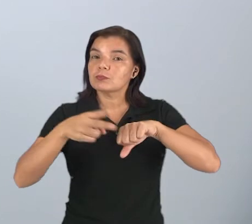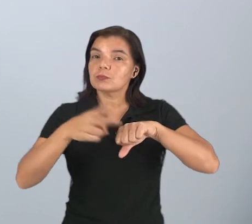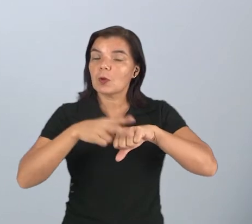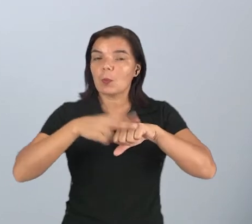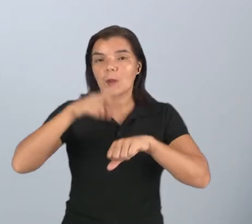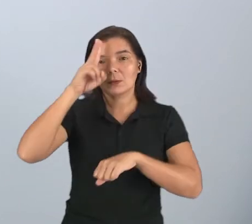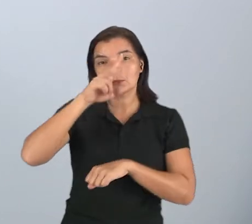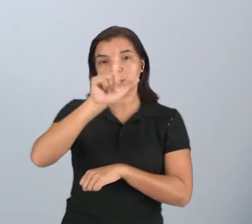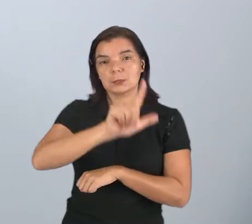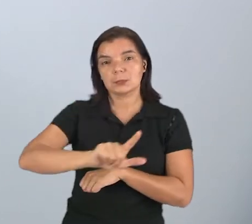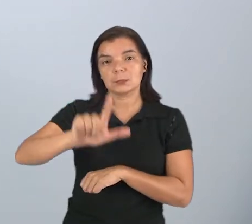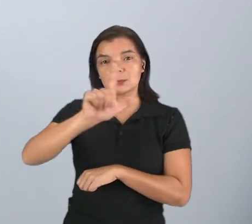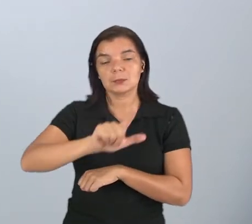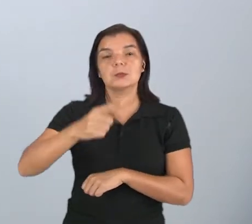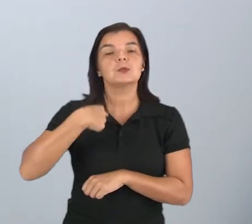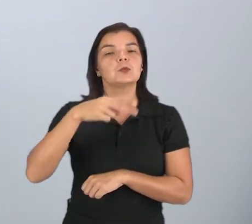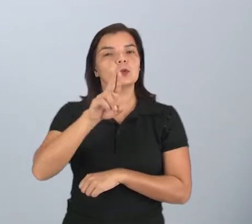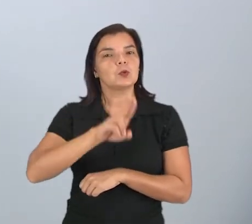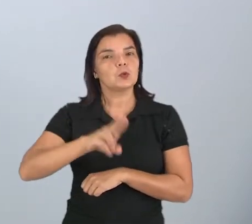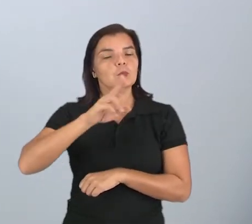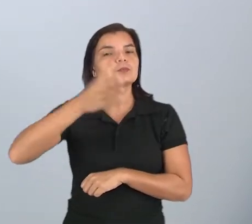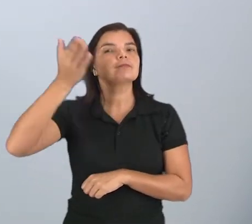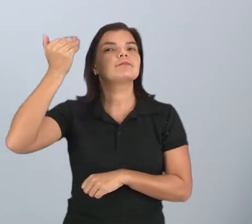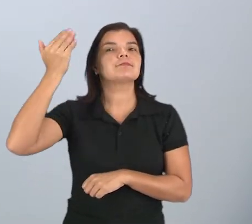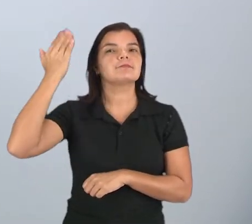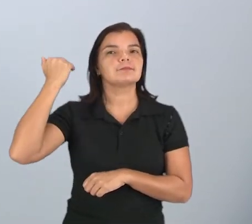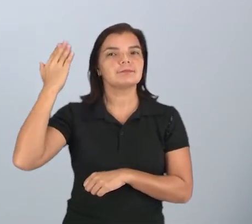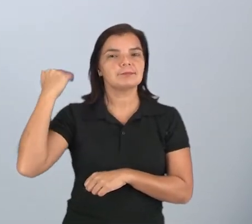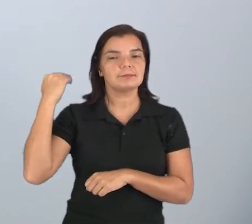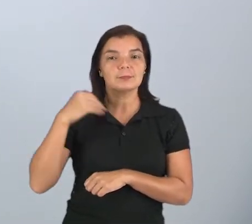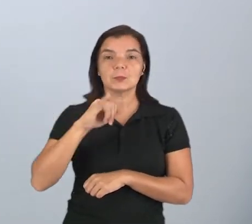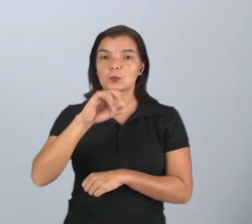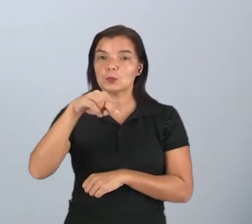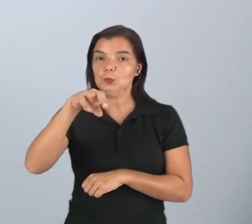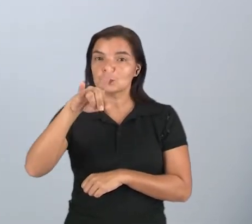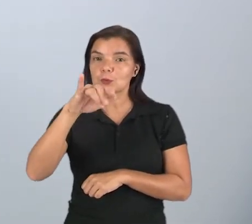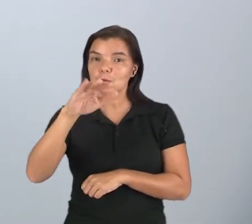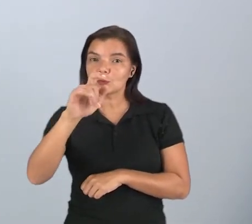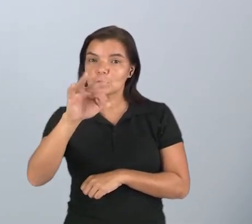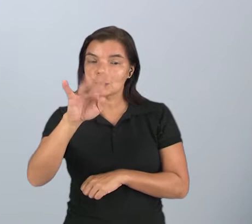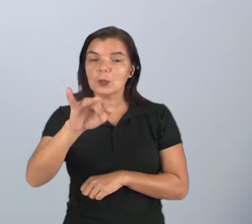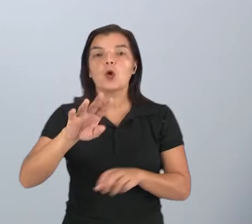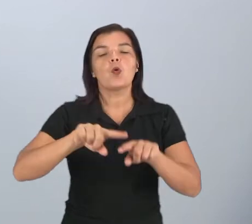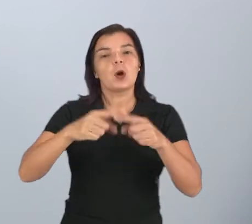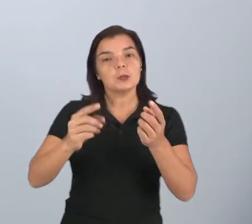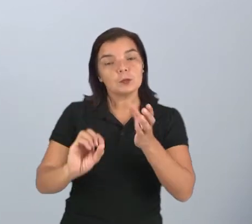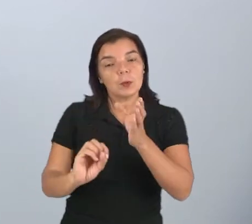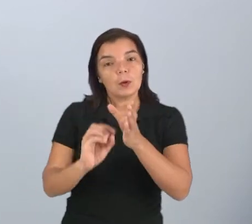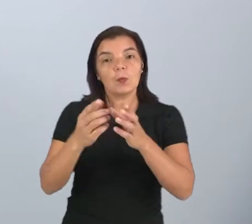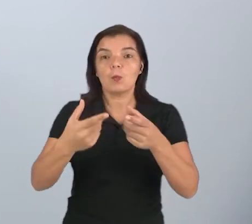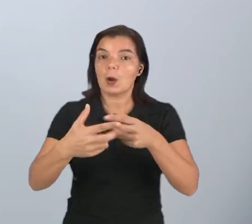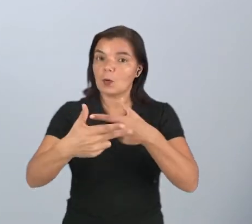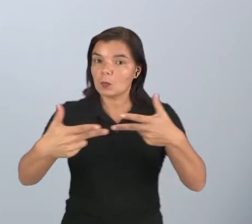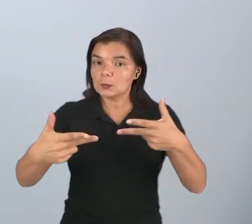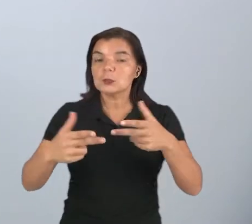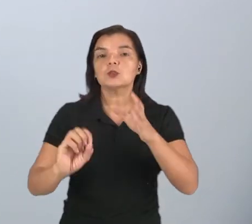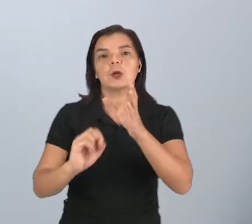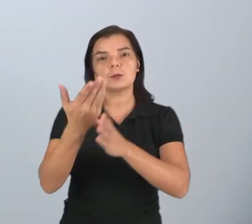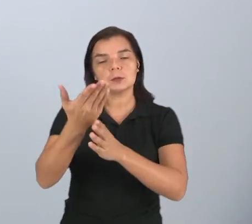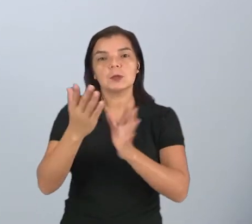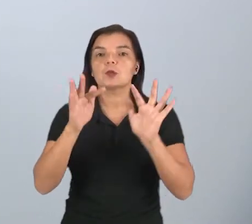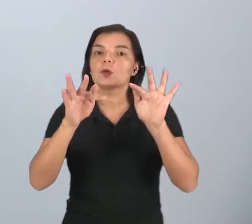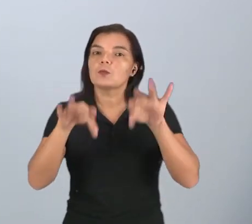nas memórias literárias. Então, eu uso pretérito perfeito do indicativo, uma ação que começou e que já foi concluída.